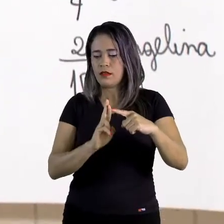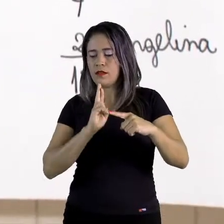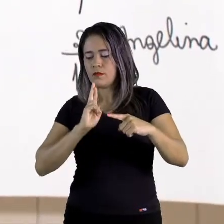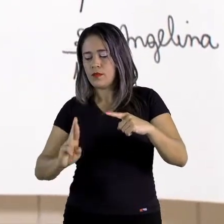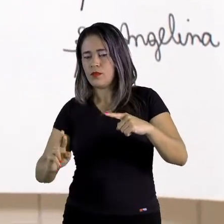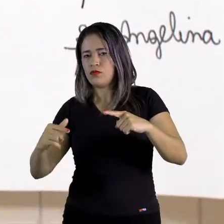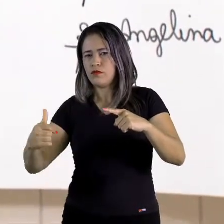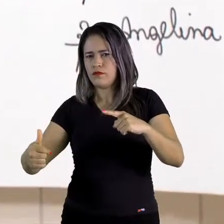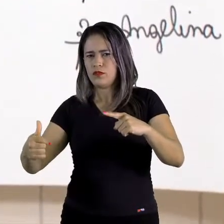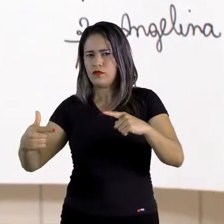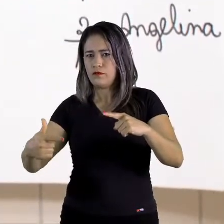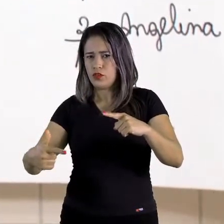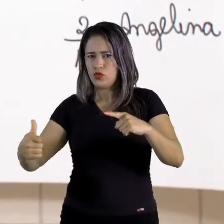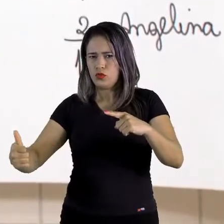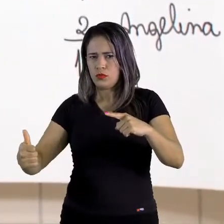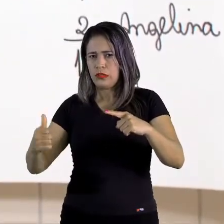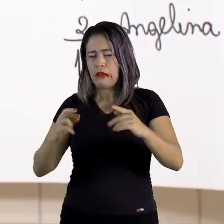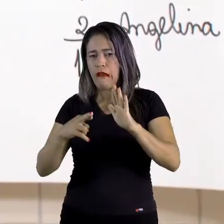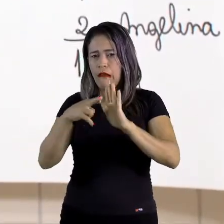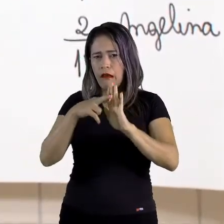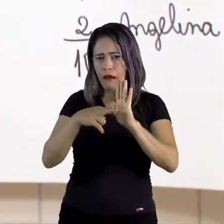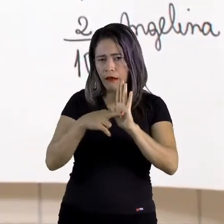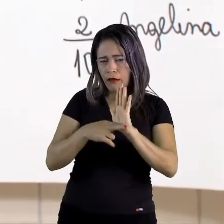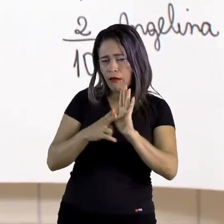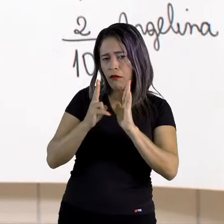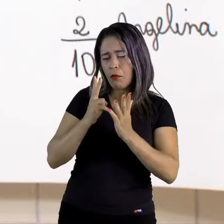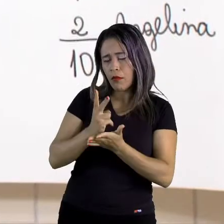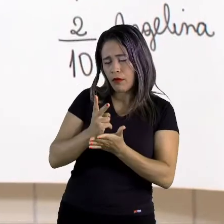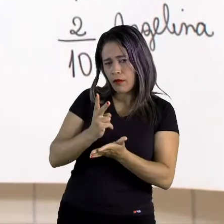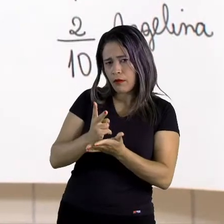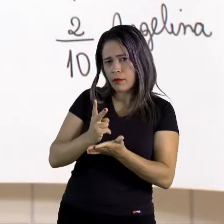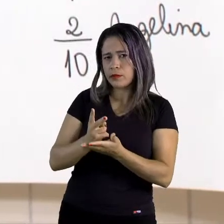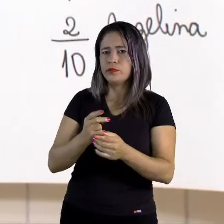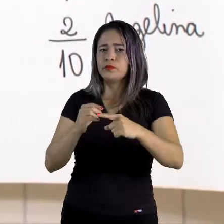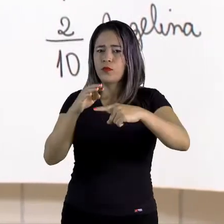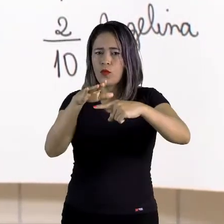a regrinha é a mesma, se o numerador